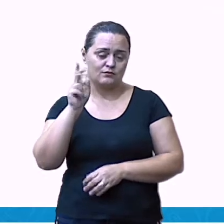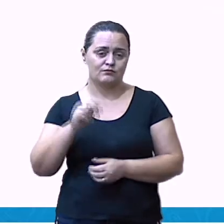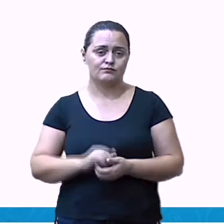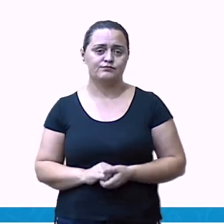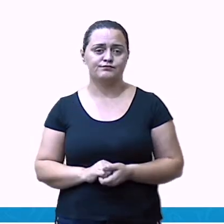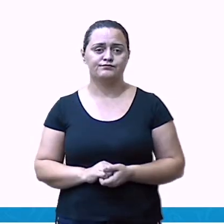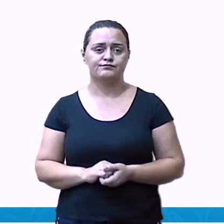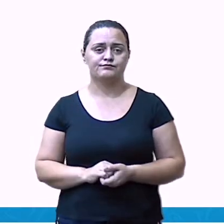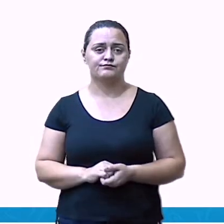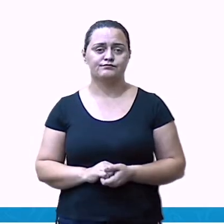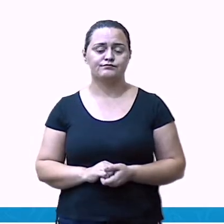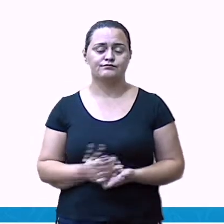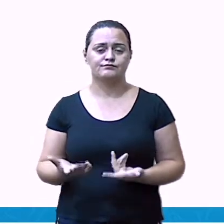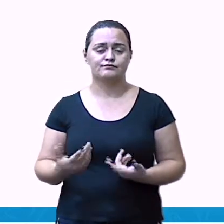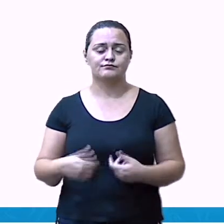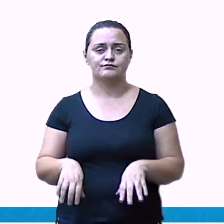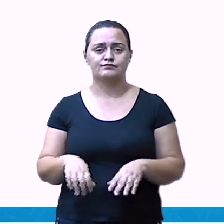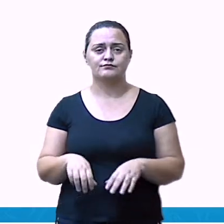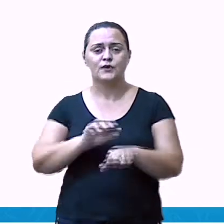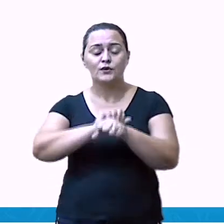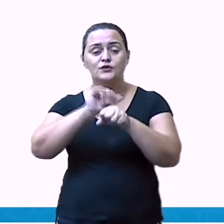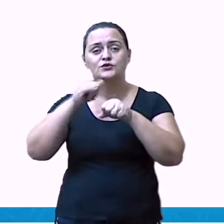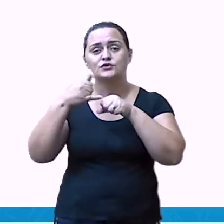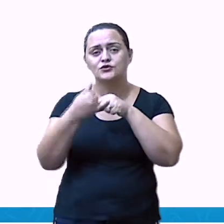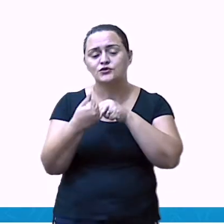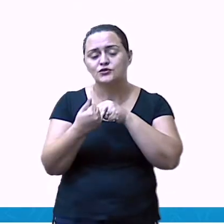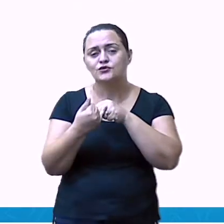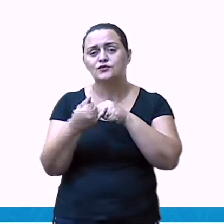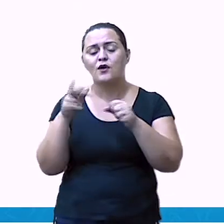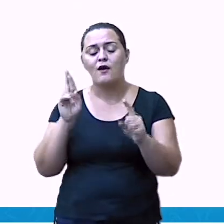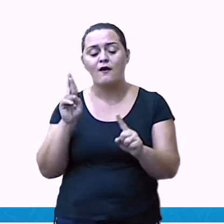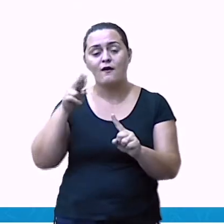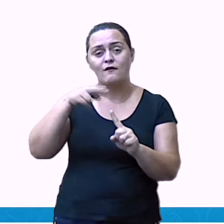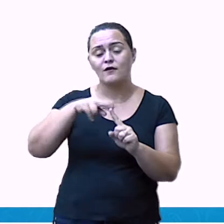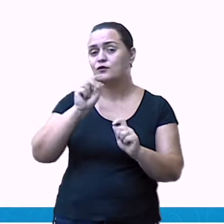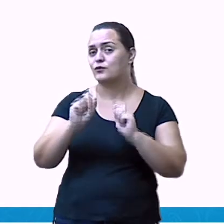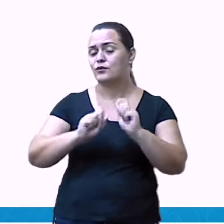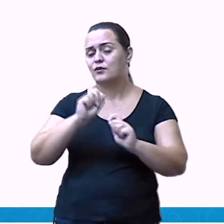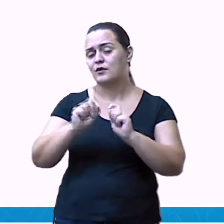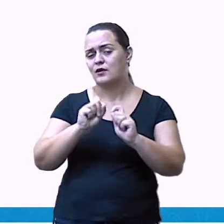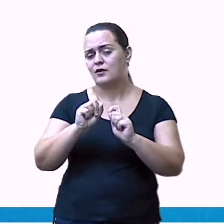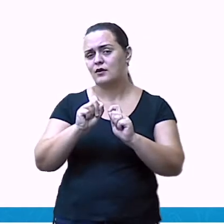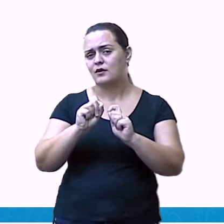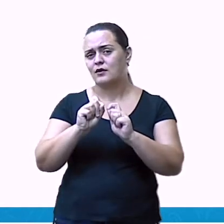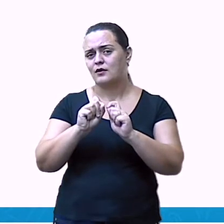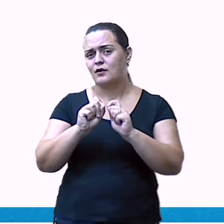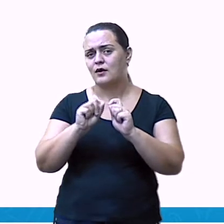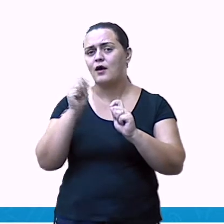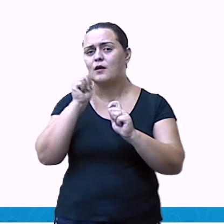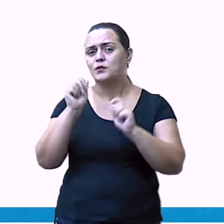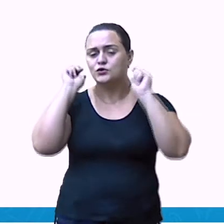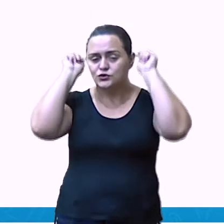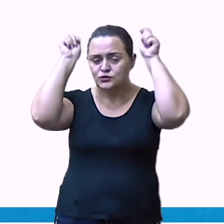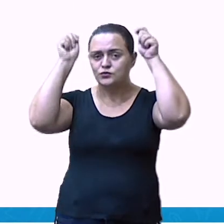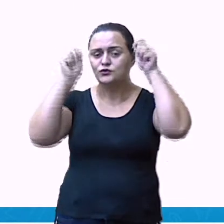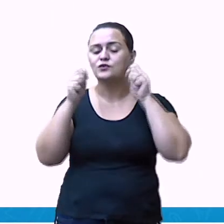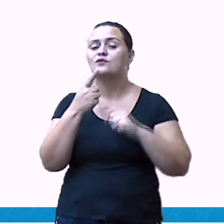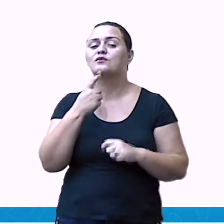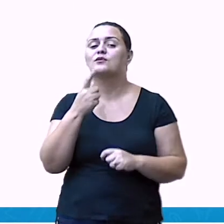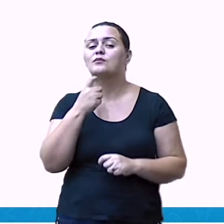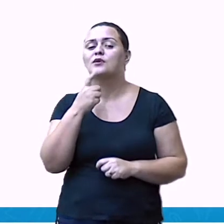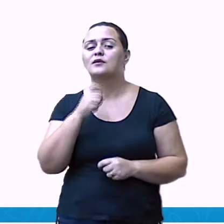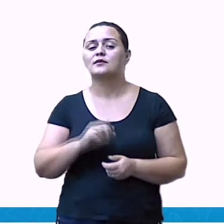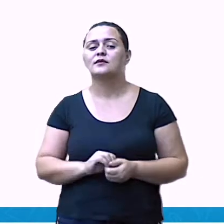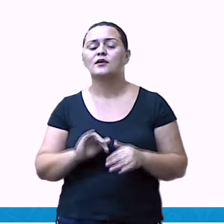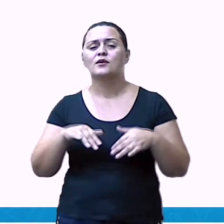se referem a Chapeuzinho Vermelho. E qual a importância desses adjetivos para